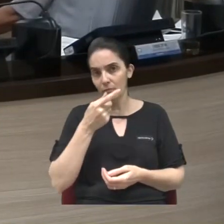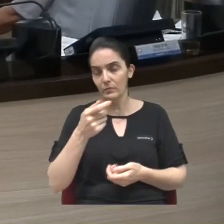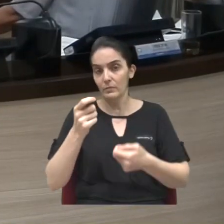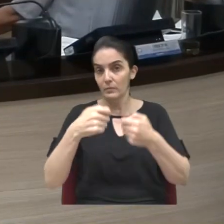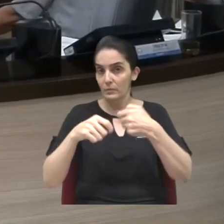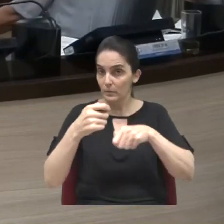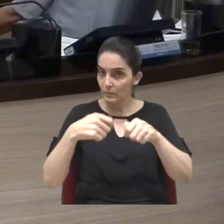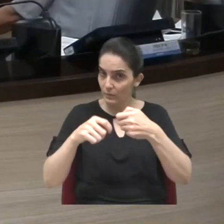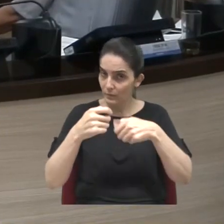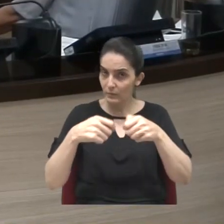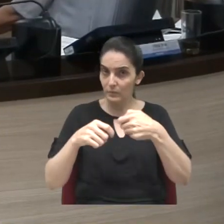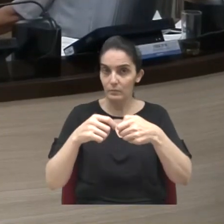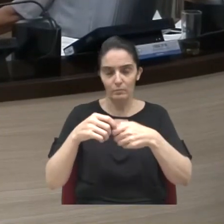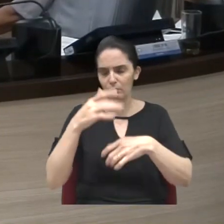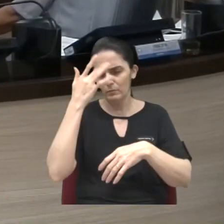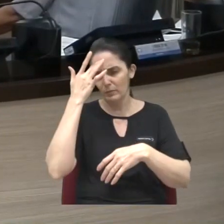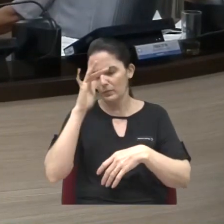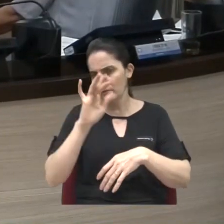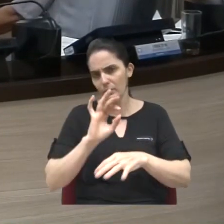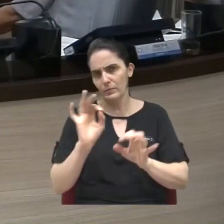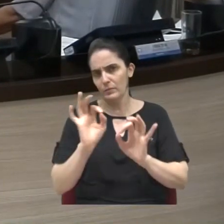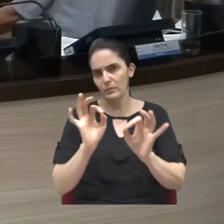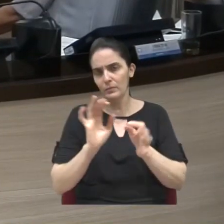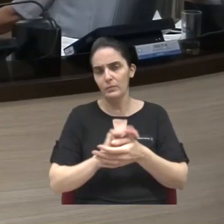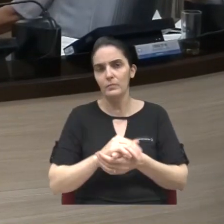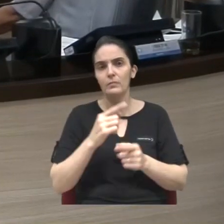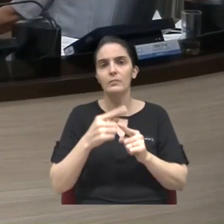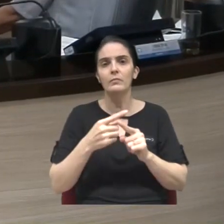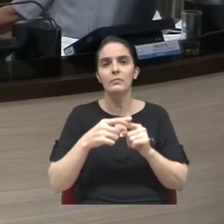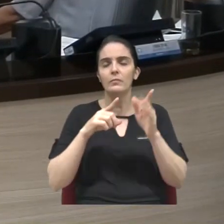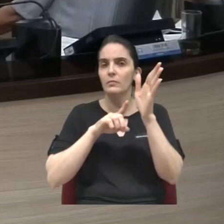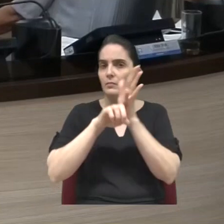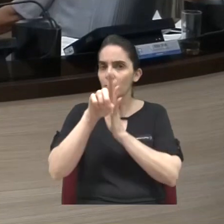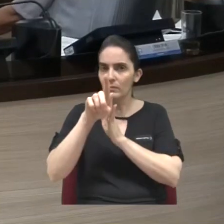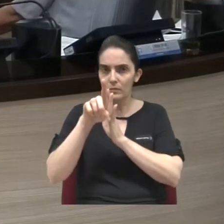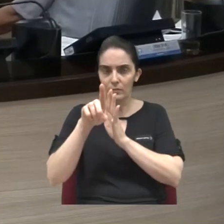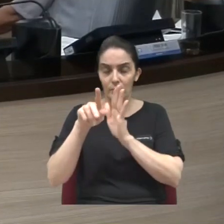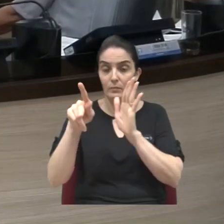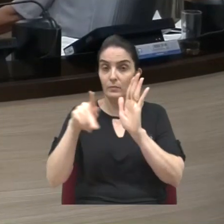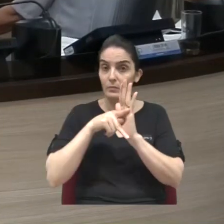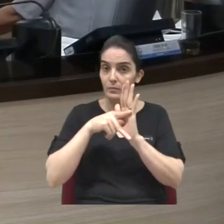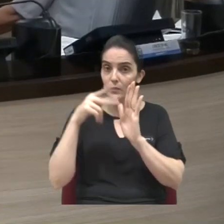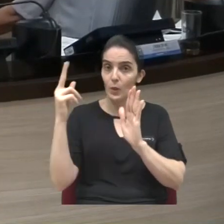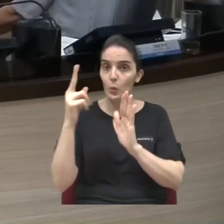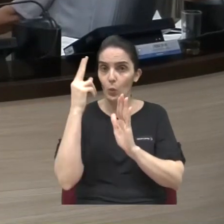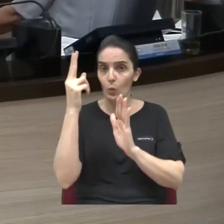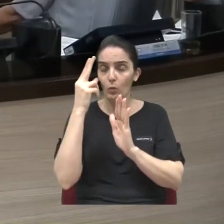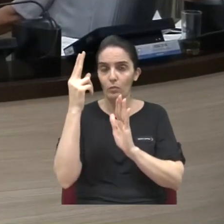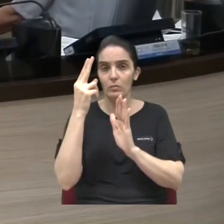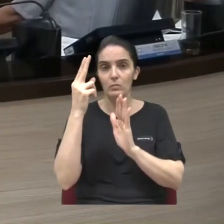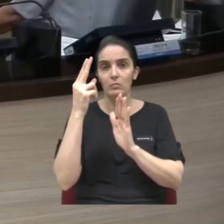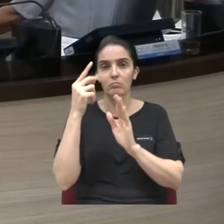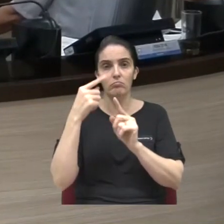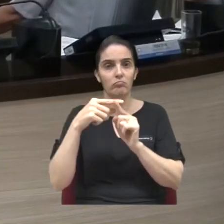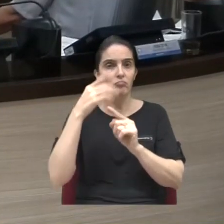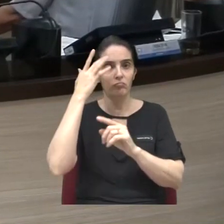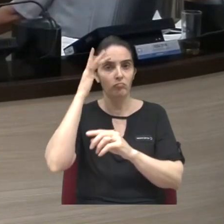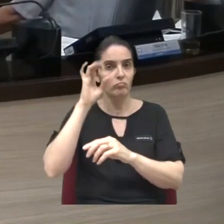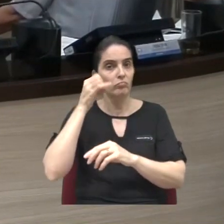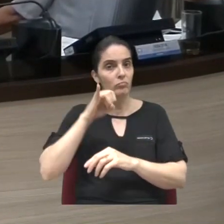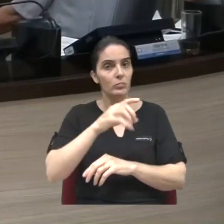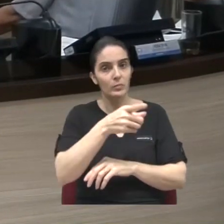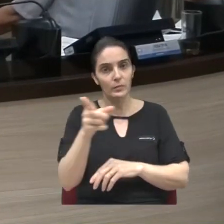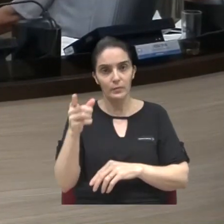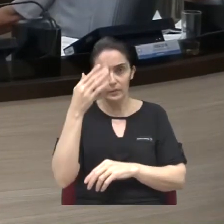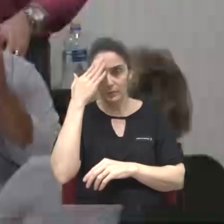nem citei, o requerimento ele é bem específico para falar de ambulância, porque, não sei se vocês tiveram conhecimento, mas a doutora Mayra